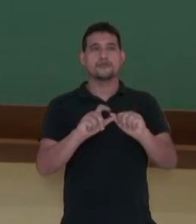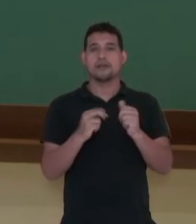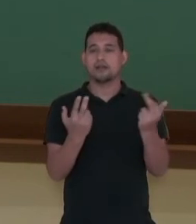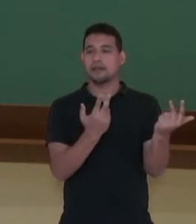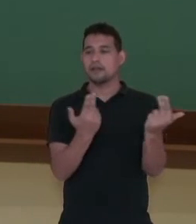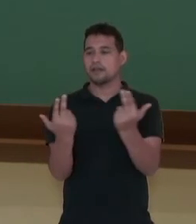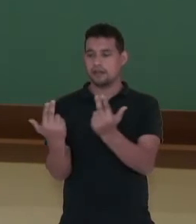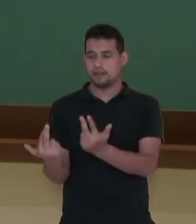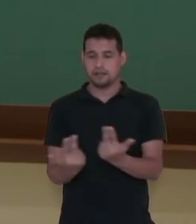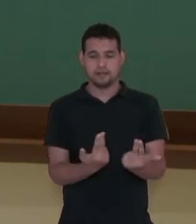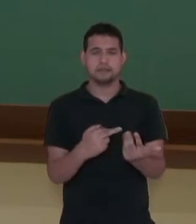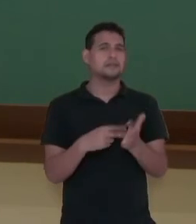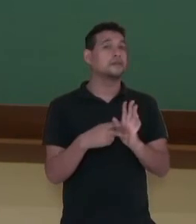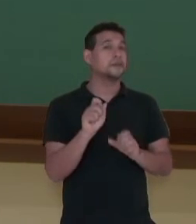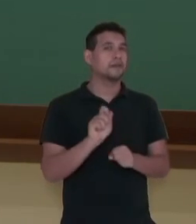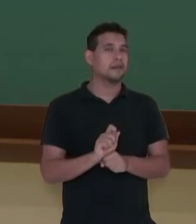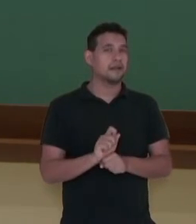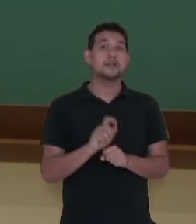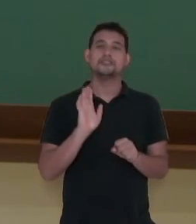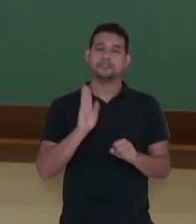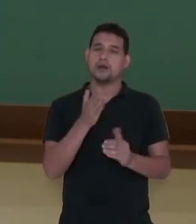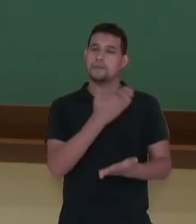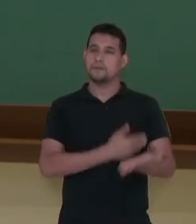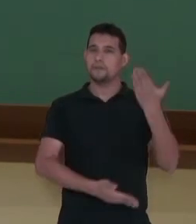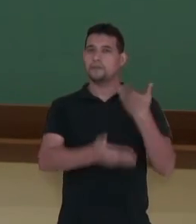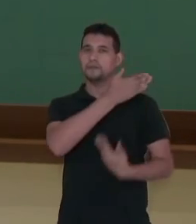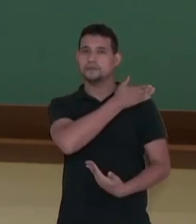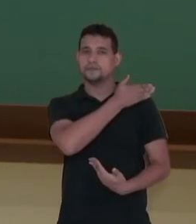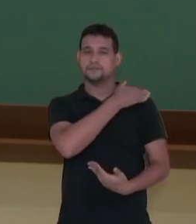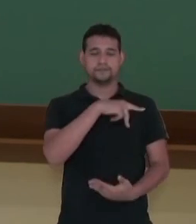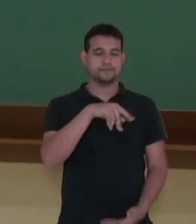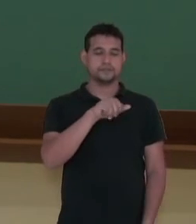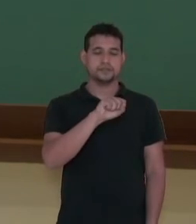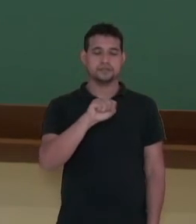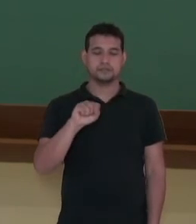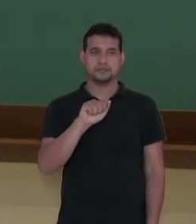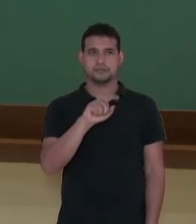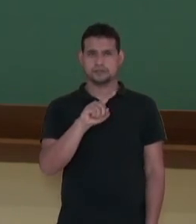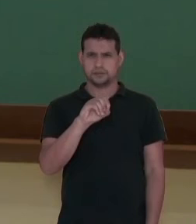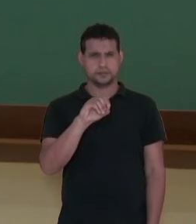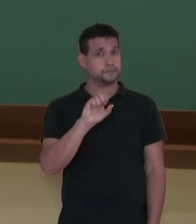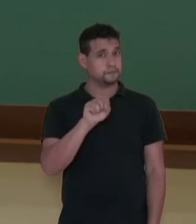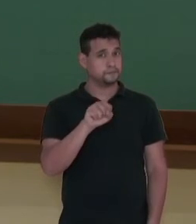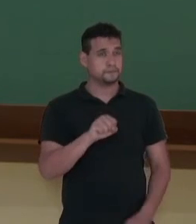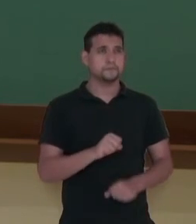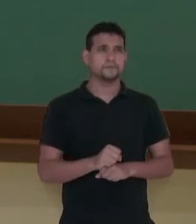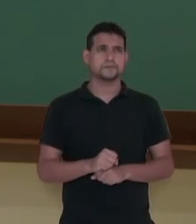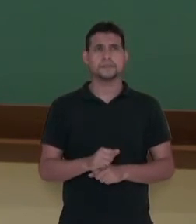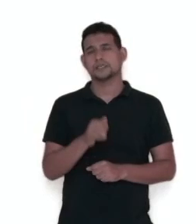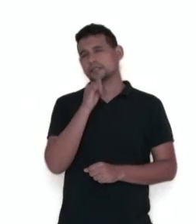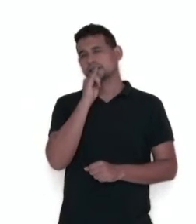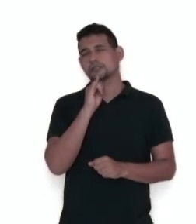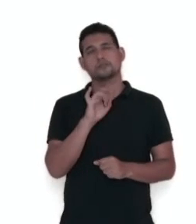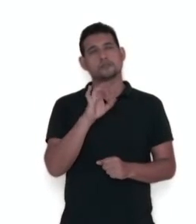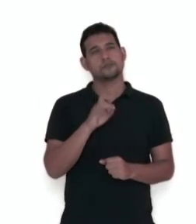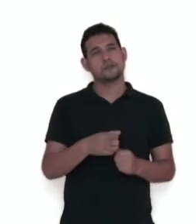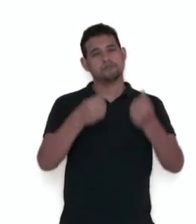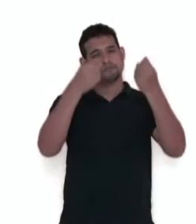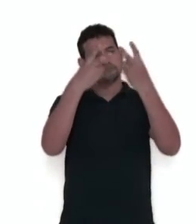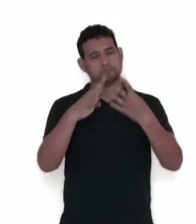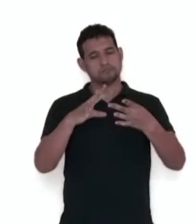comum é que todos estão no tempo passado, estão em el pretérito, ¿bien? Para narrar